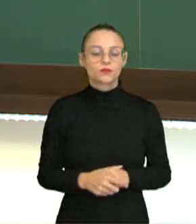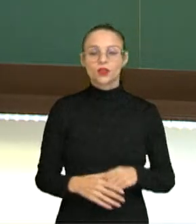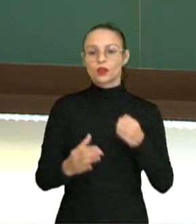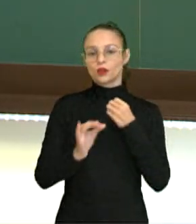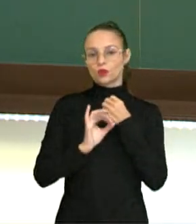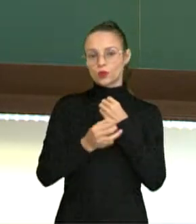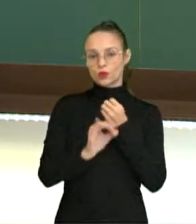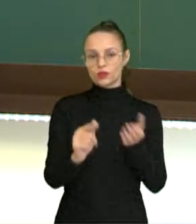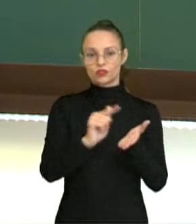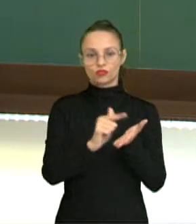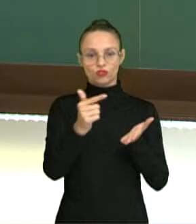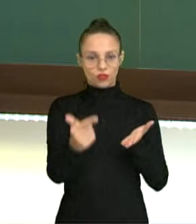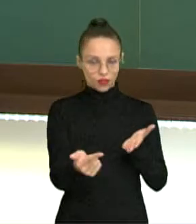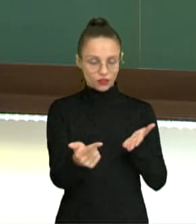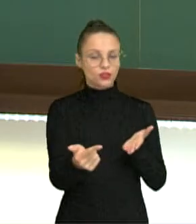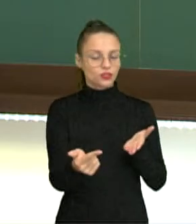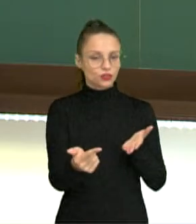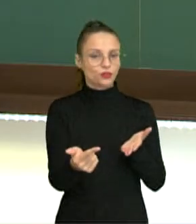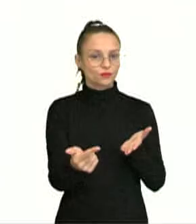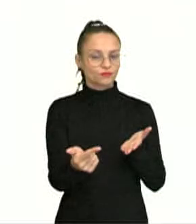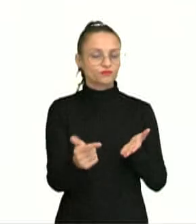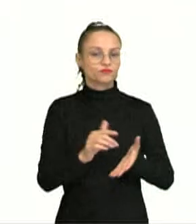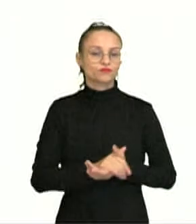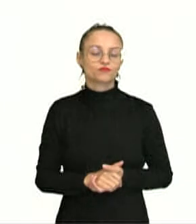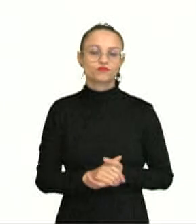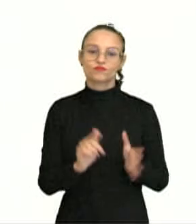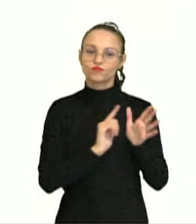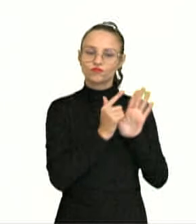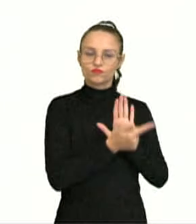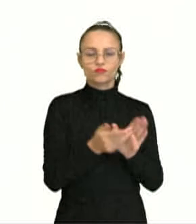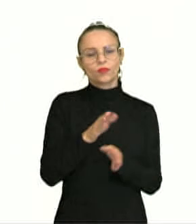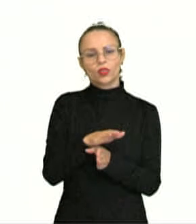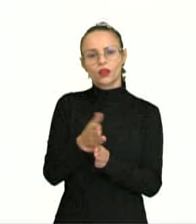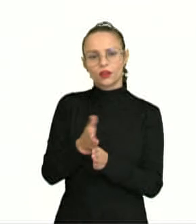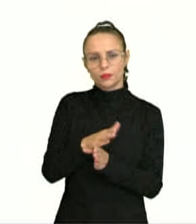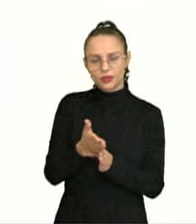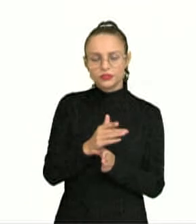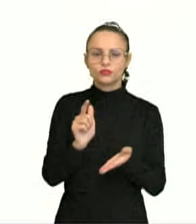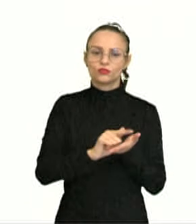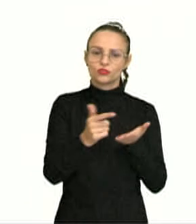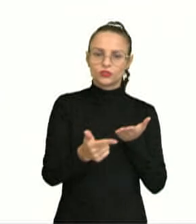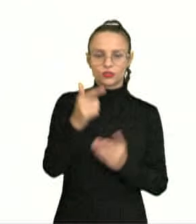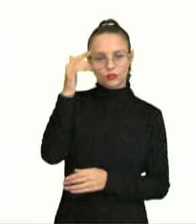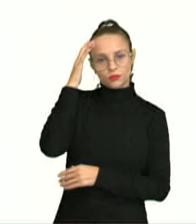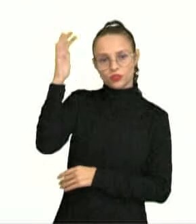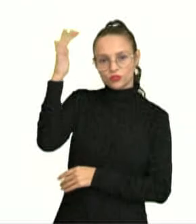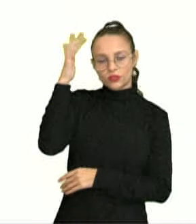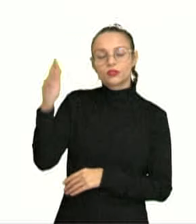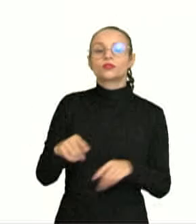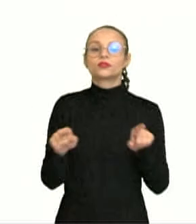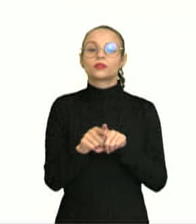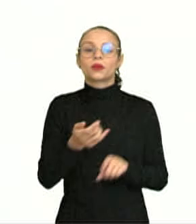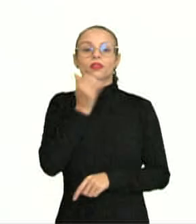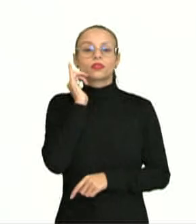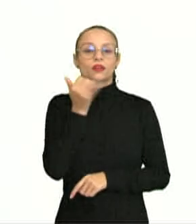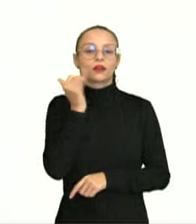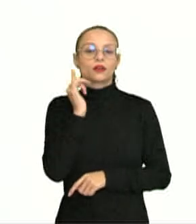Crônica jornalística, né? Um gênero híbrido, jornalismo e imaginação. Além de